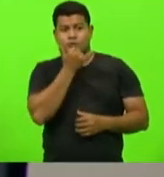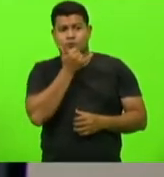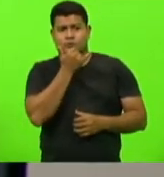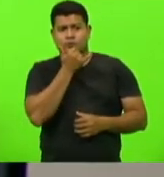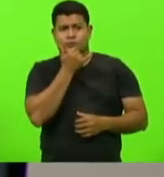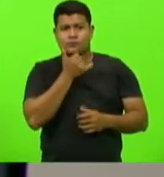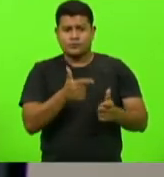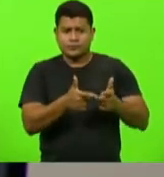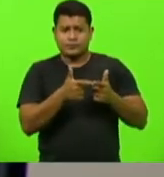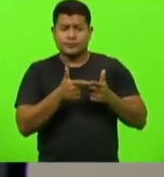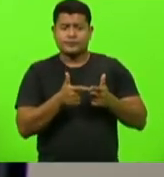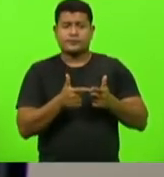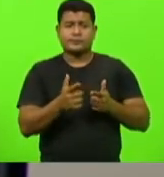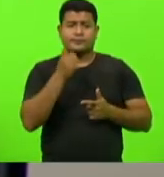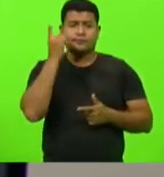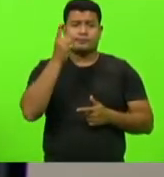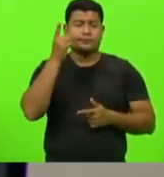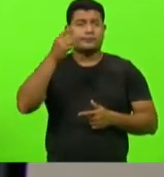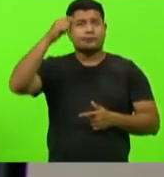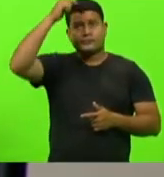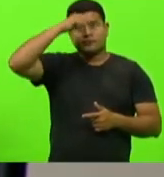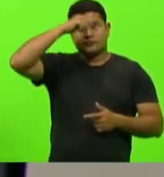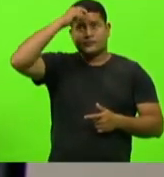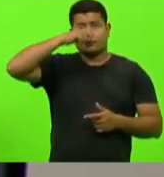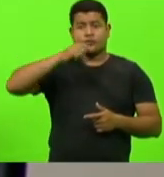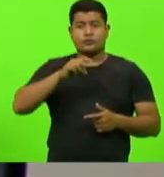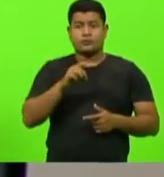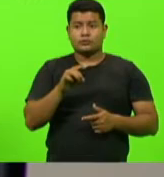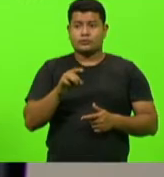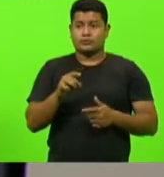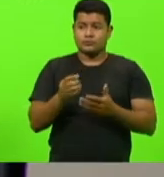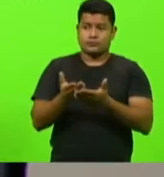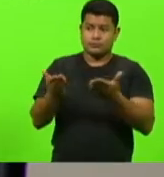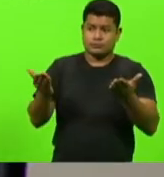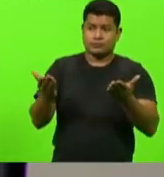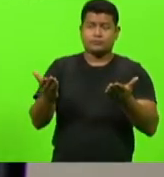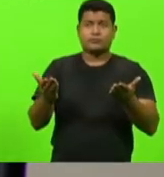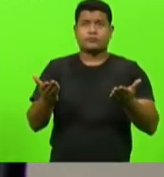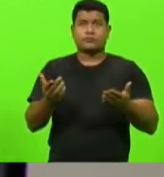vossa excelência, desculpem os senhores deputados, senhoras deputadas,